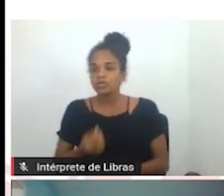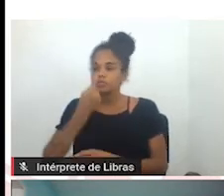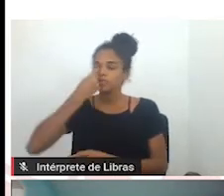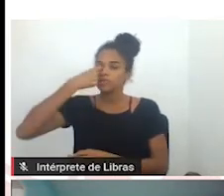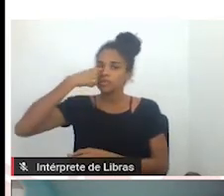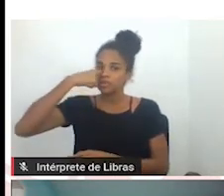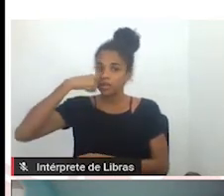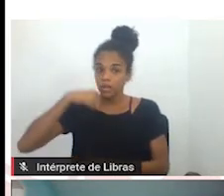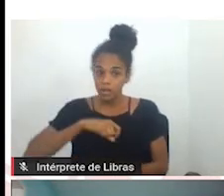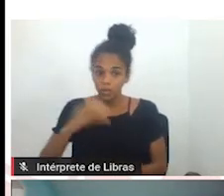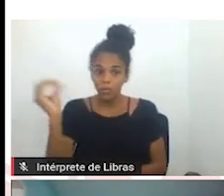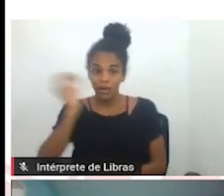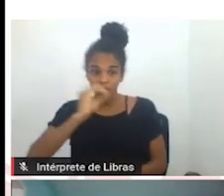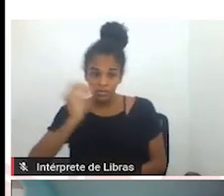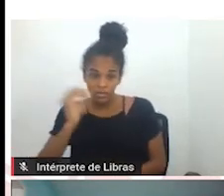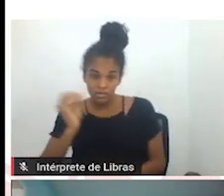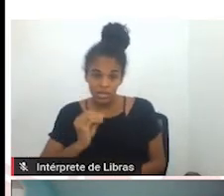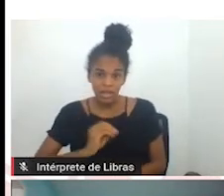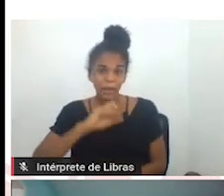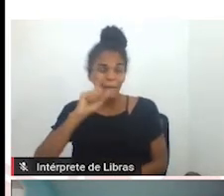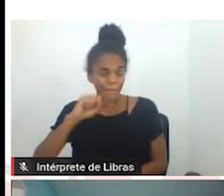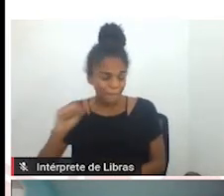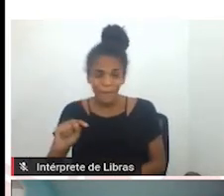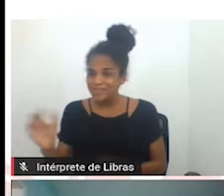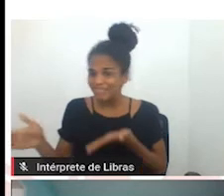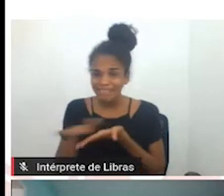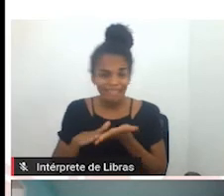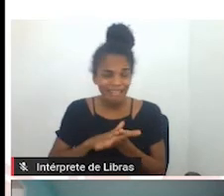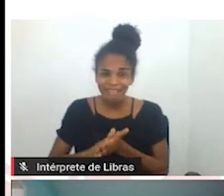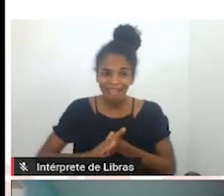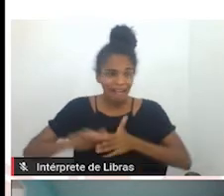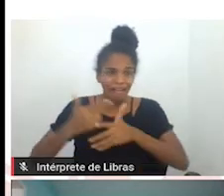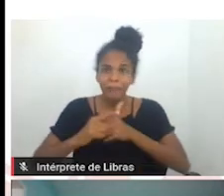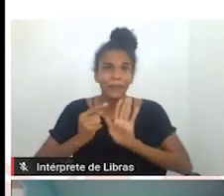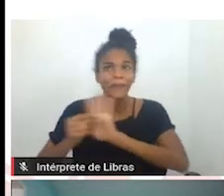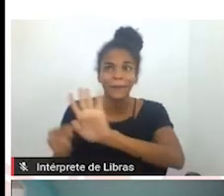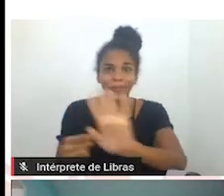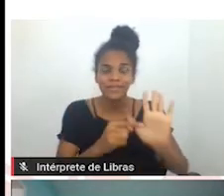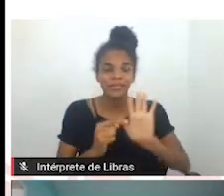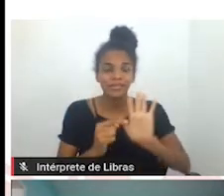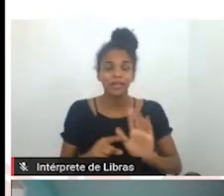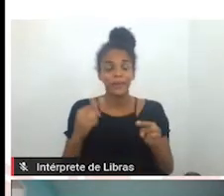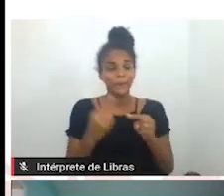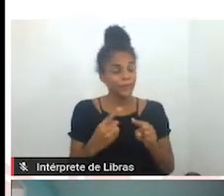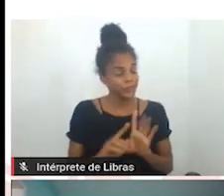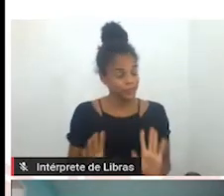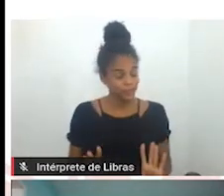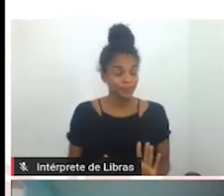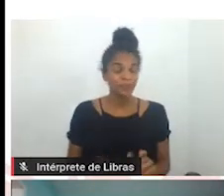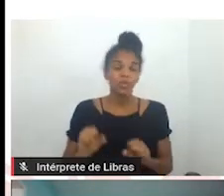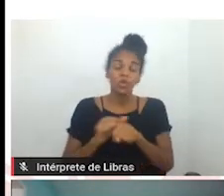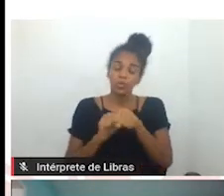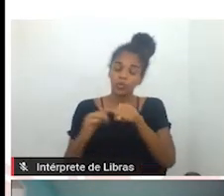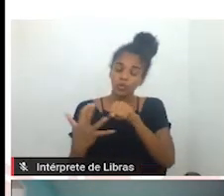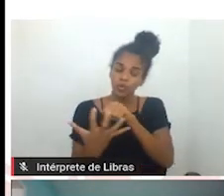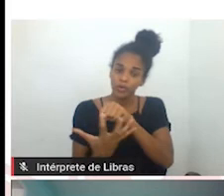sem sinais e sintomas clínicos de insuficiência respiratória. Porque no coronavírus tem uma coisa chamada